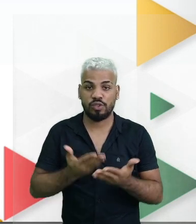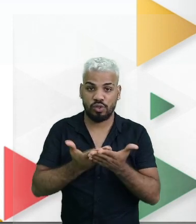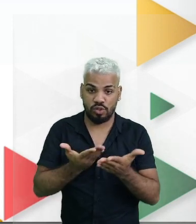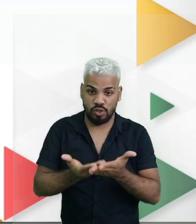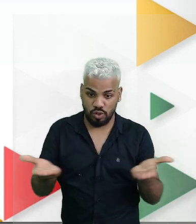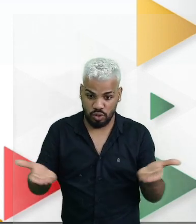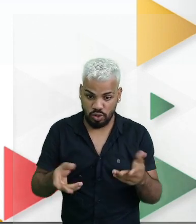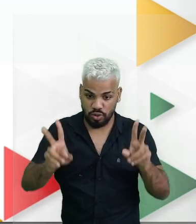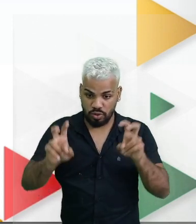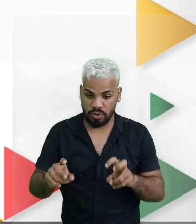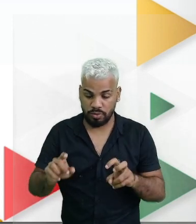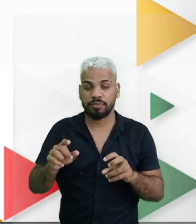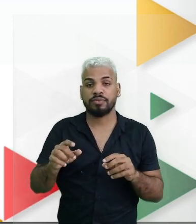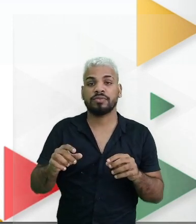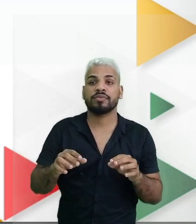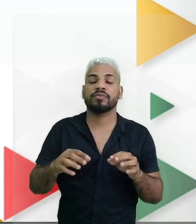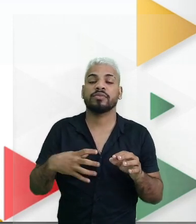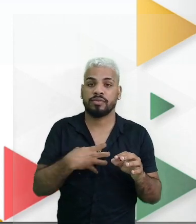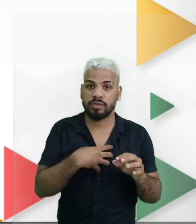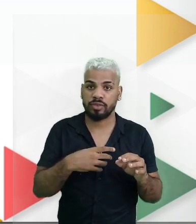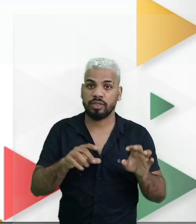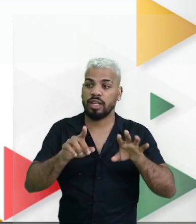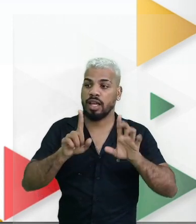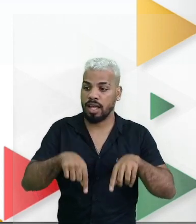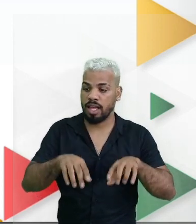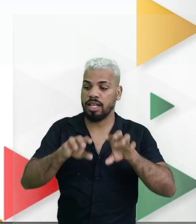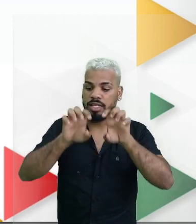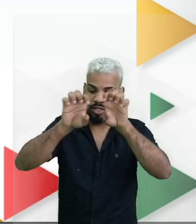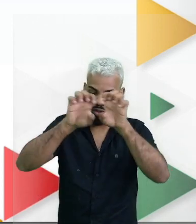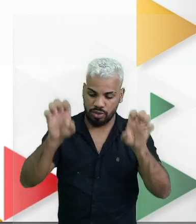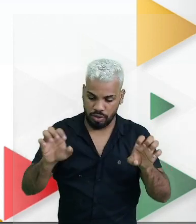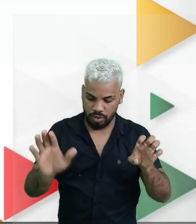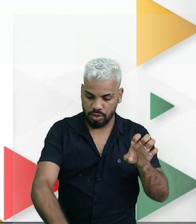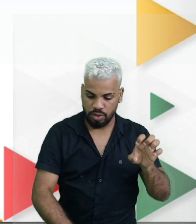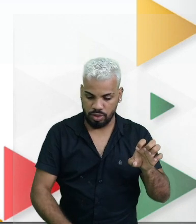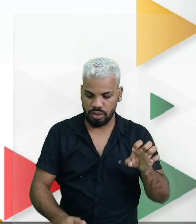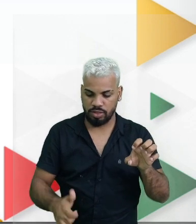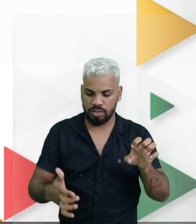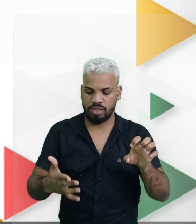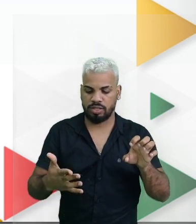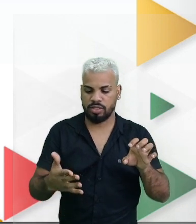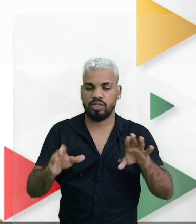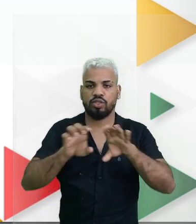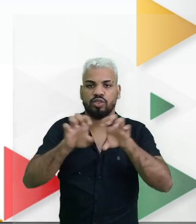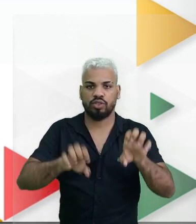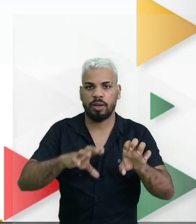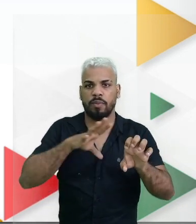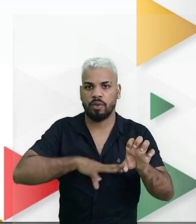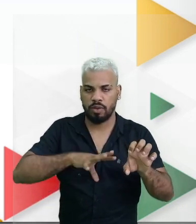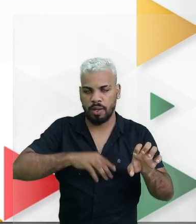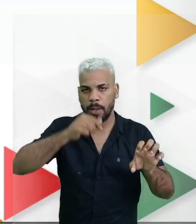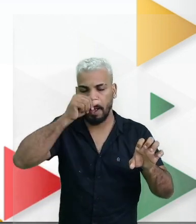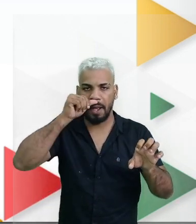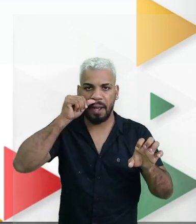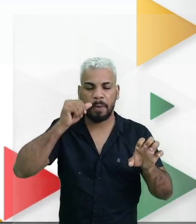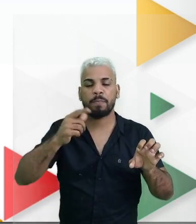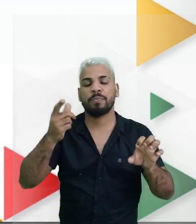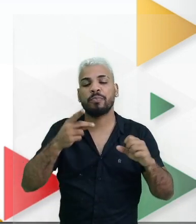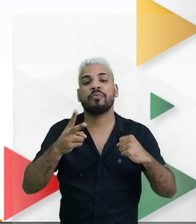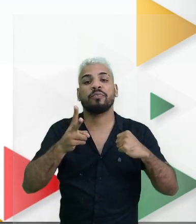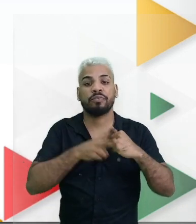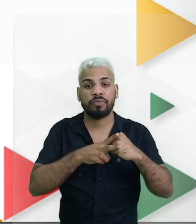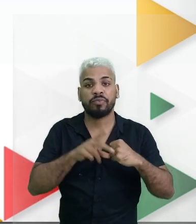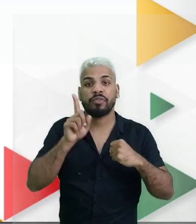da sintaxe, que são das estruturas da língua portuguesa, da sintaxe, o